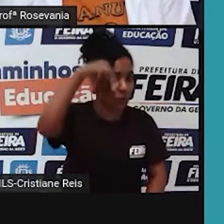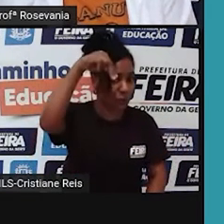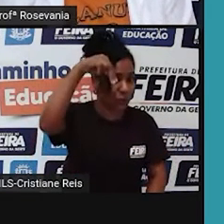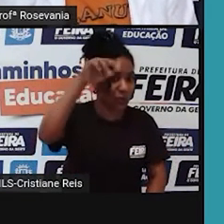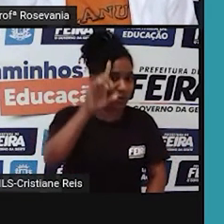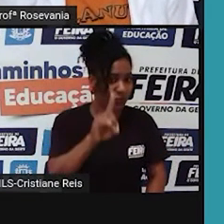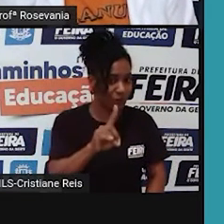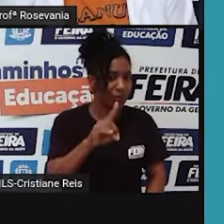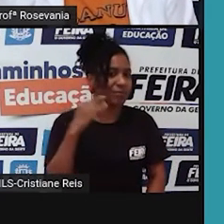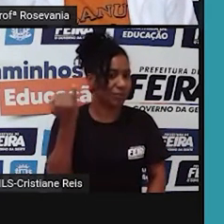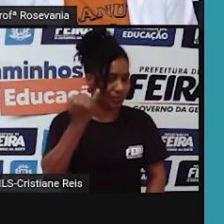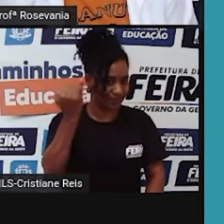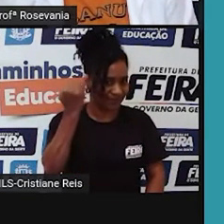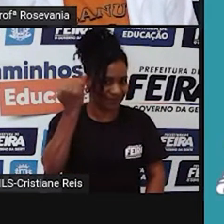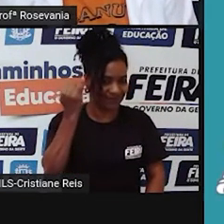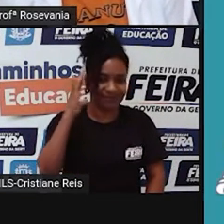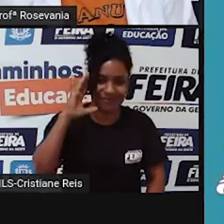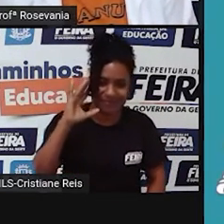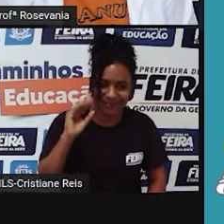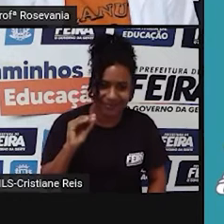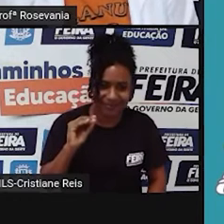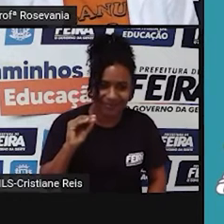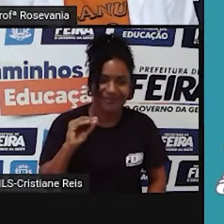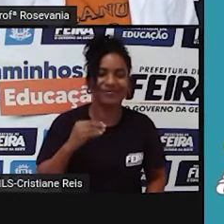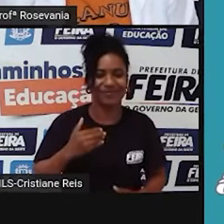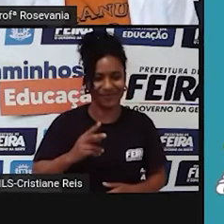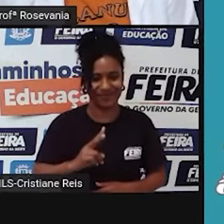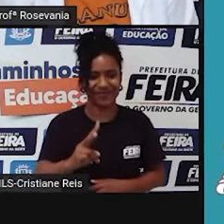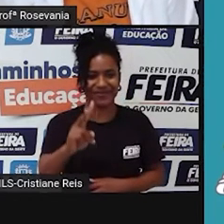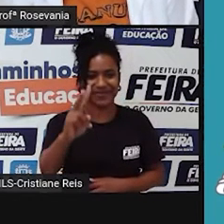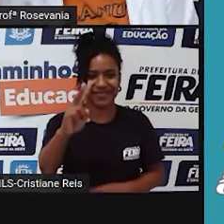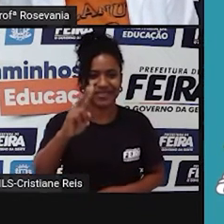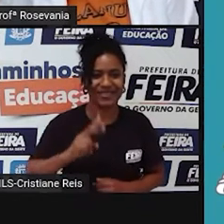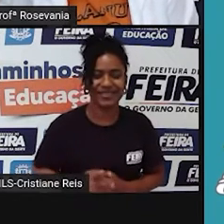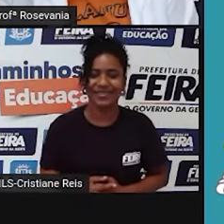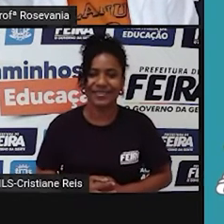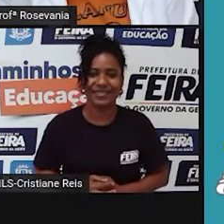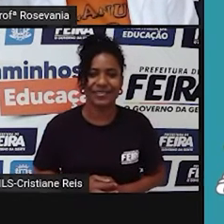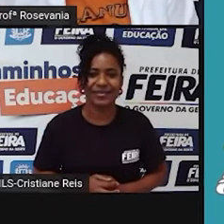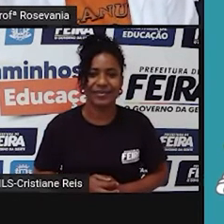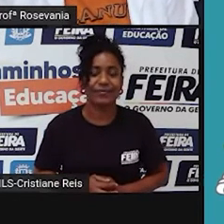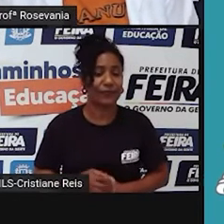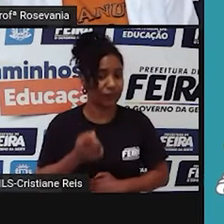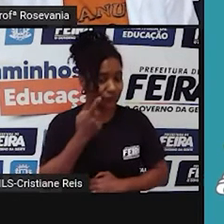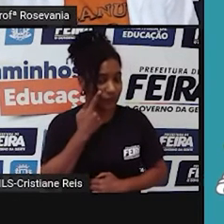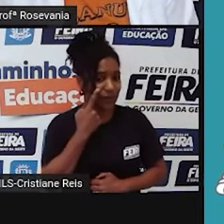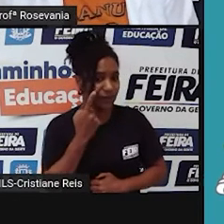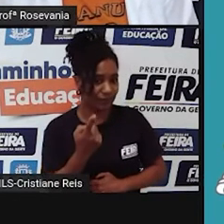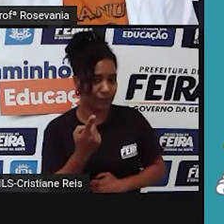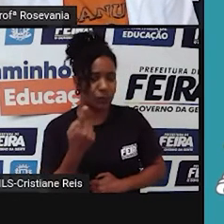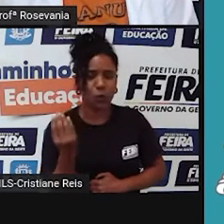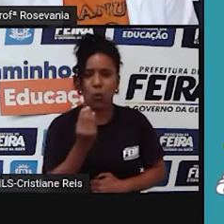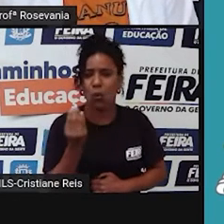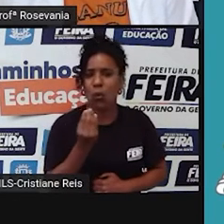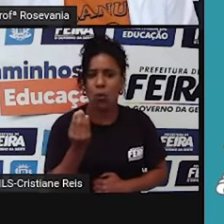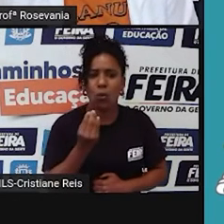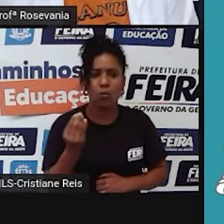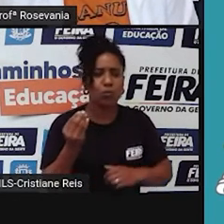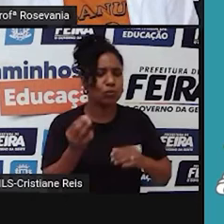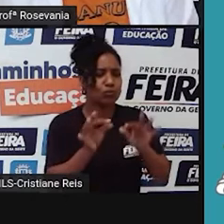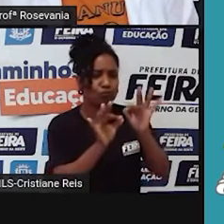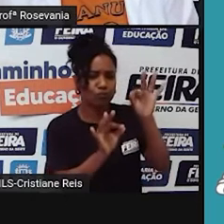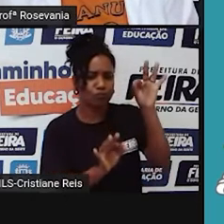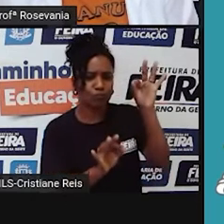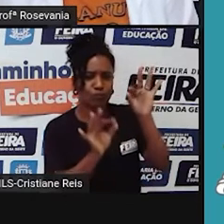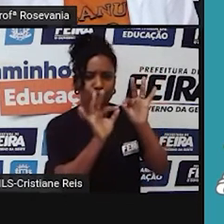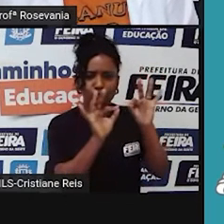isso? Então, vamos lá. Aqui, só para a gente entender, né, a escala métrica que eu falei para vocês, a gente pode